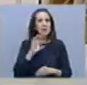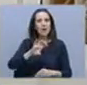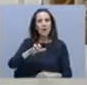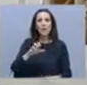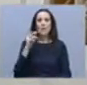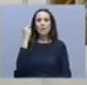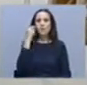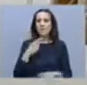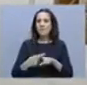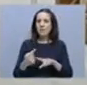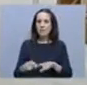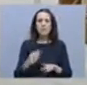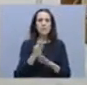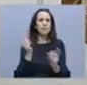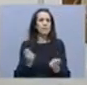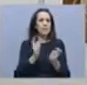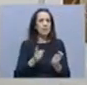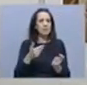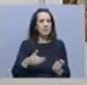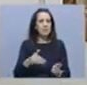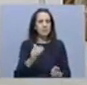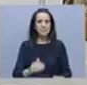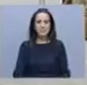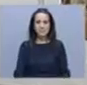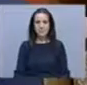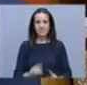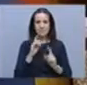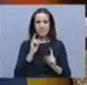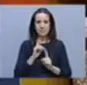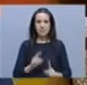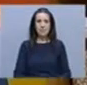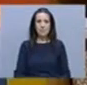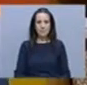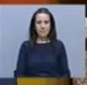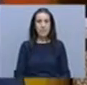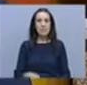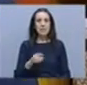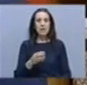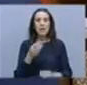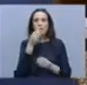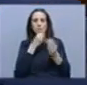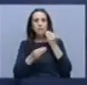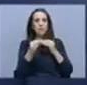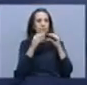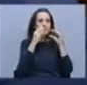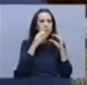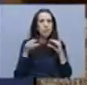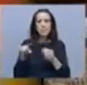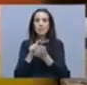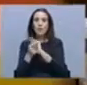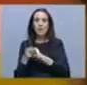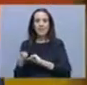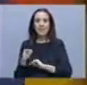encantos. Que festival é este que vai acontecer? Este é um festival oposto à fast food, por isso quem gosta de fast food não vá ao